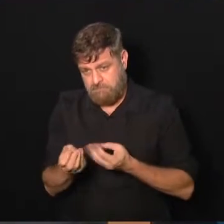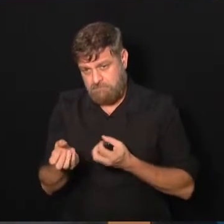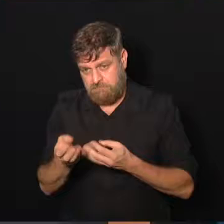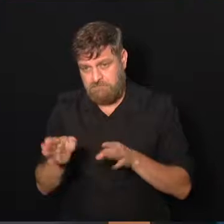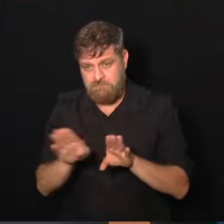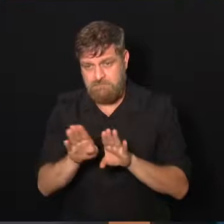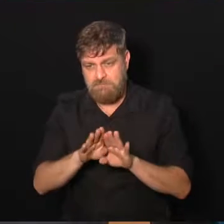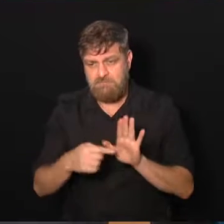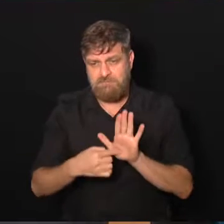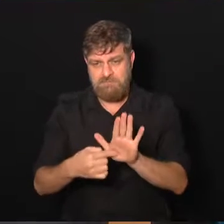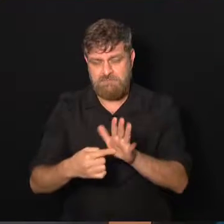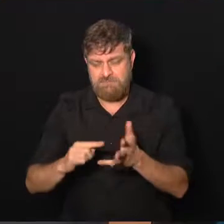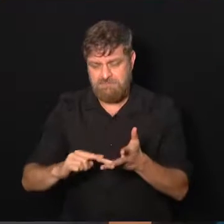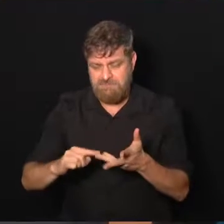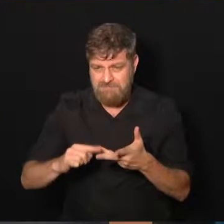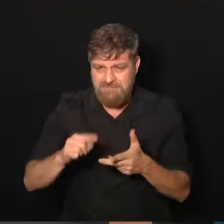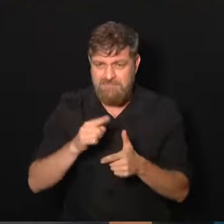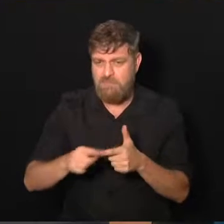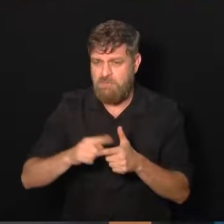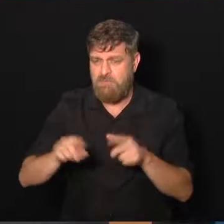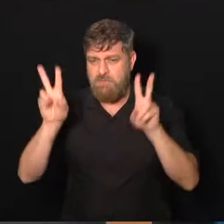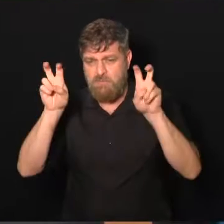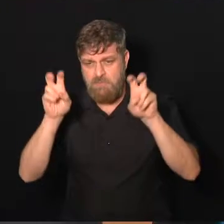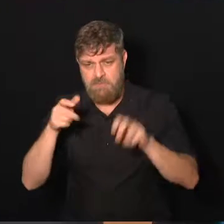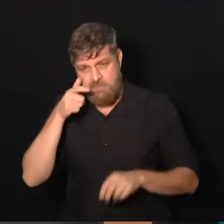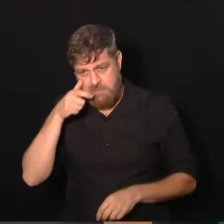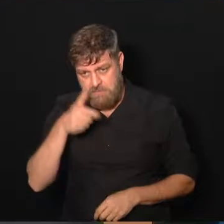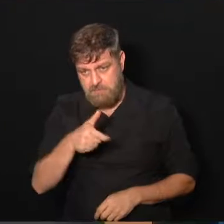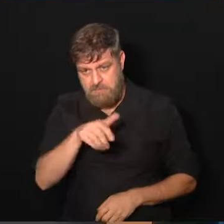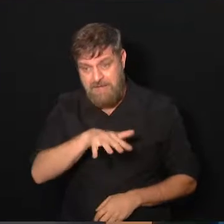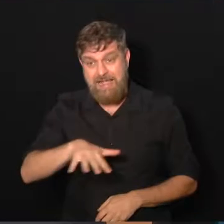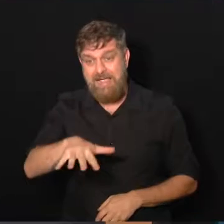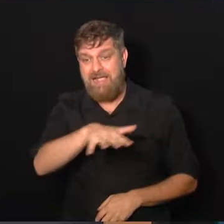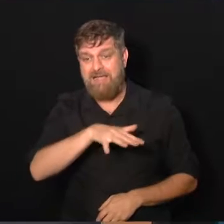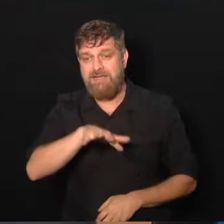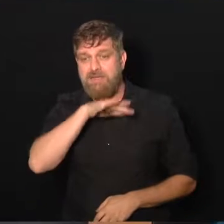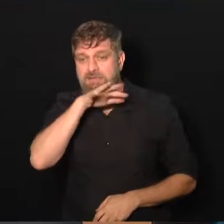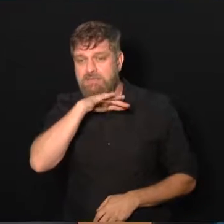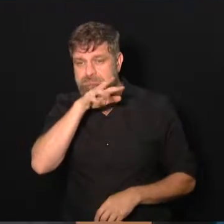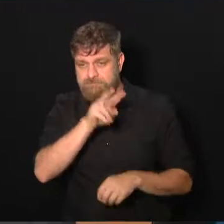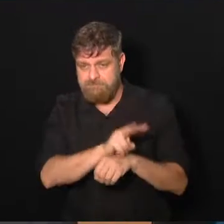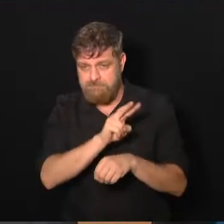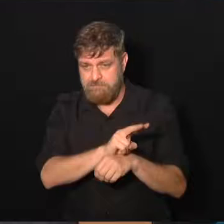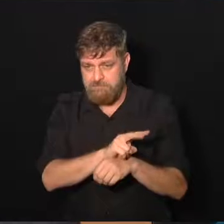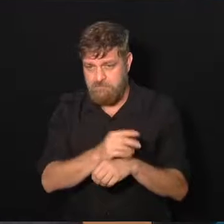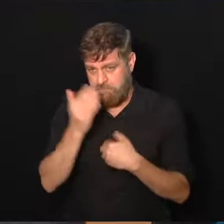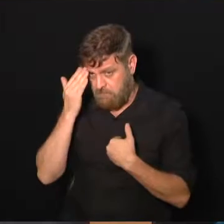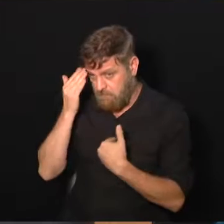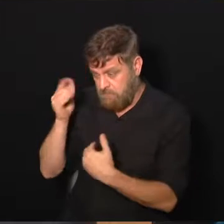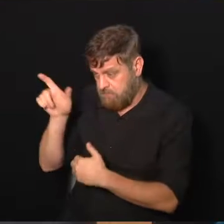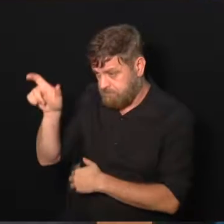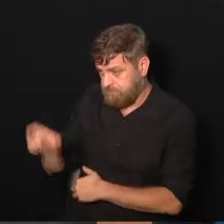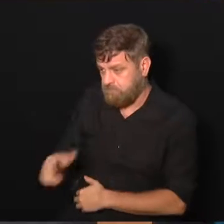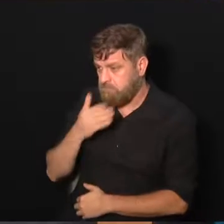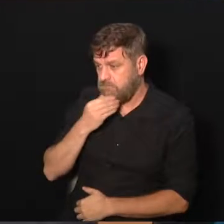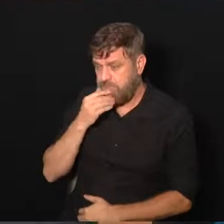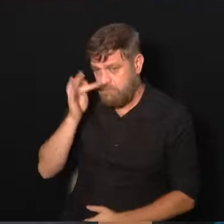os problemas e assuntos que são muito interessantes na questão animal. Então eu agradeço muito a presença do Flávio Lamas,